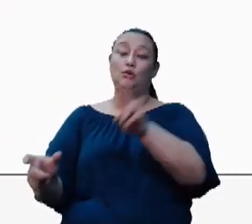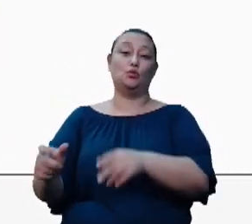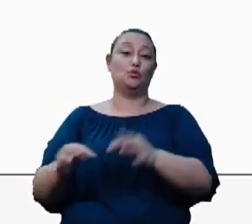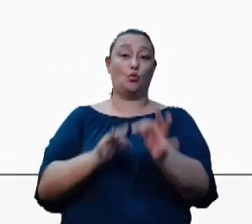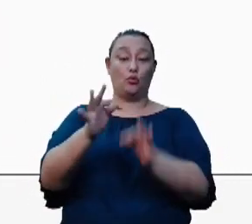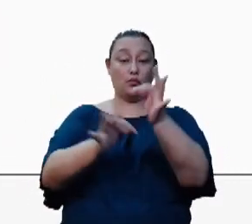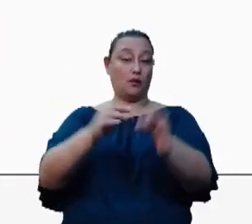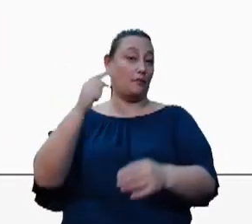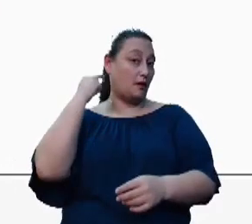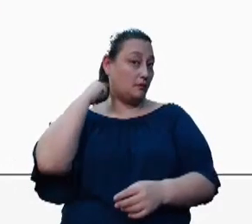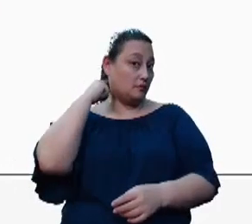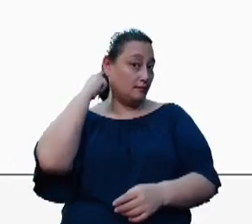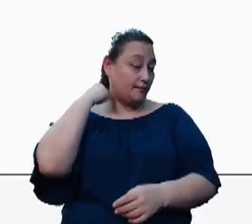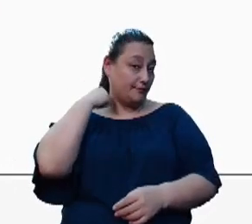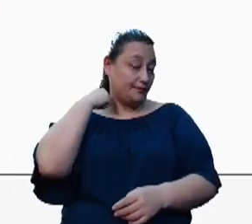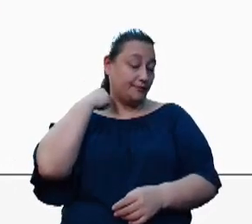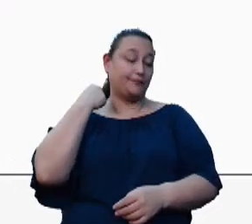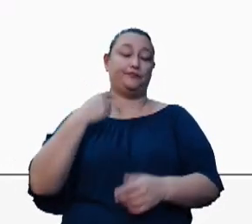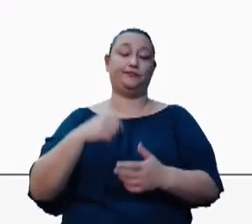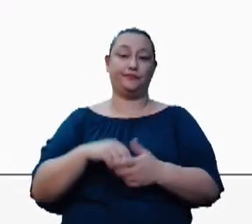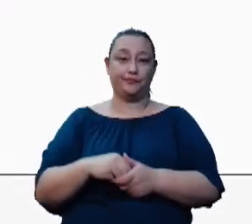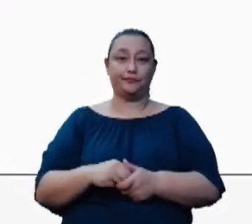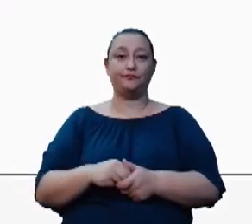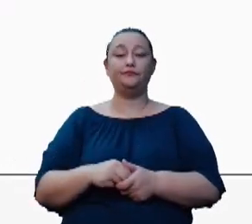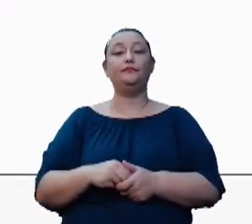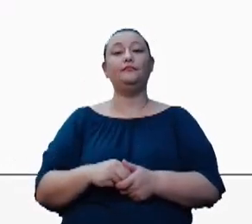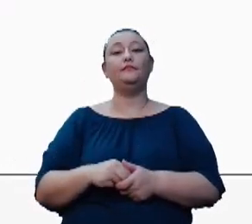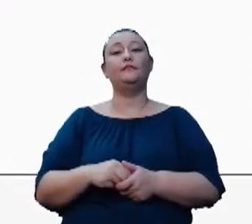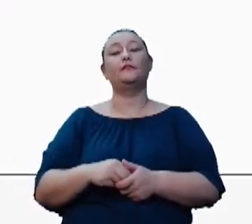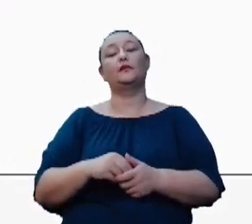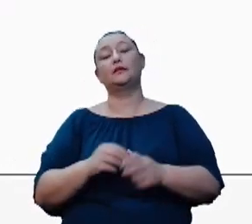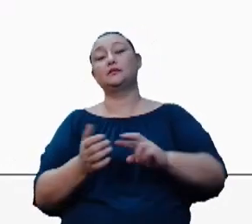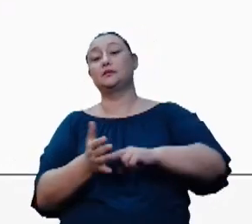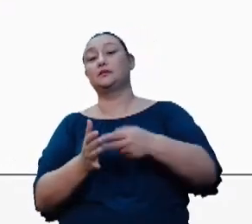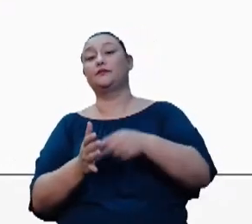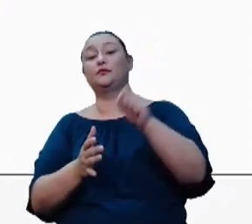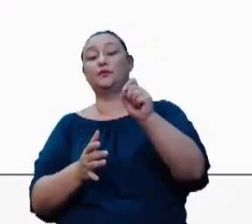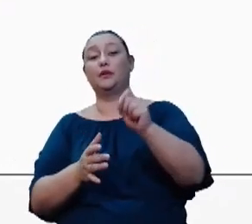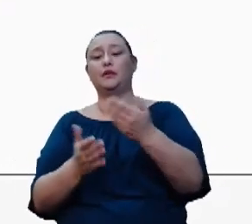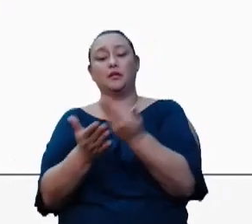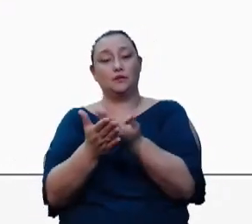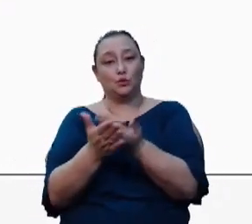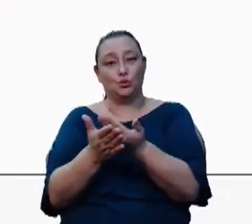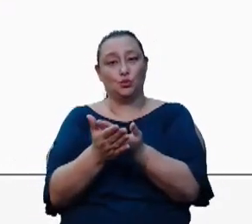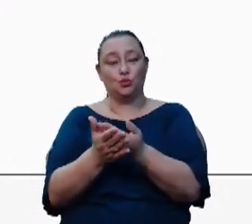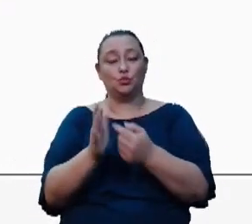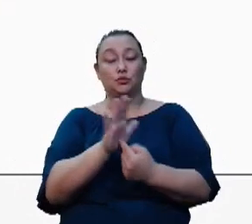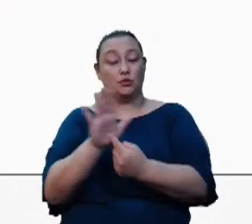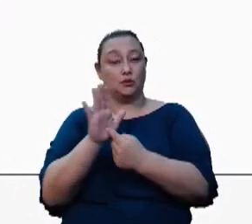terapia com bomba de baclofeno intratecal. Ou seja, esses estudos publicados